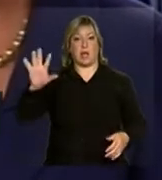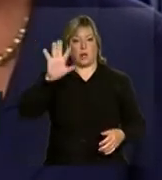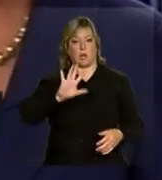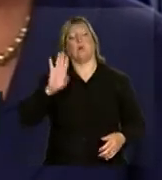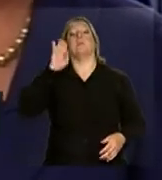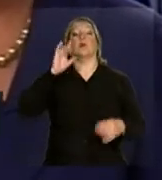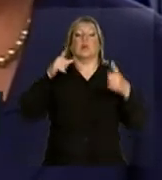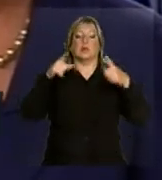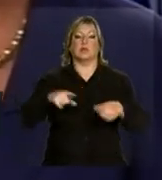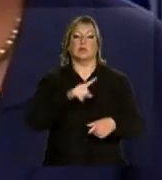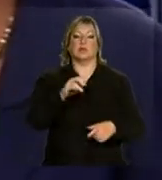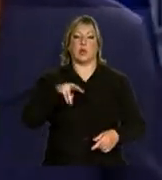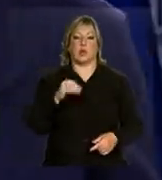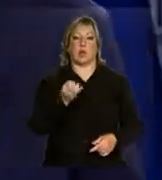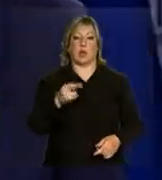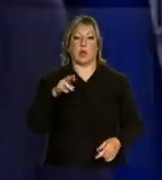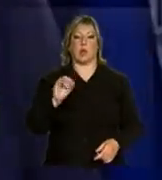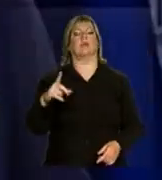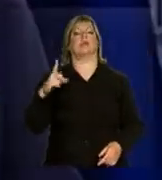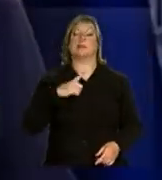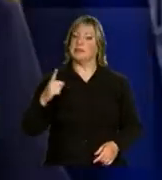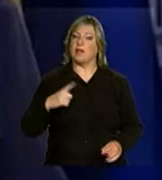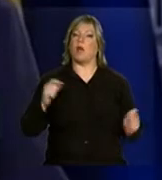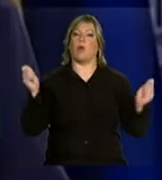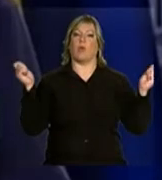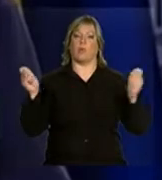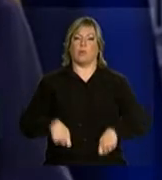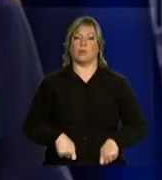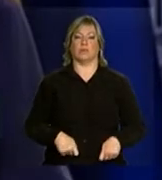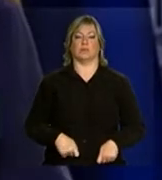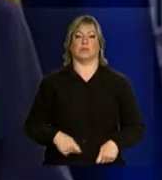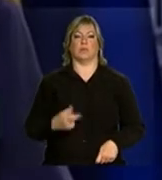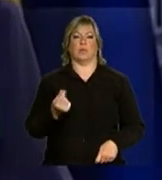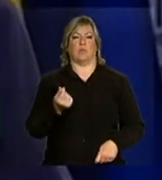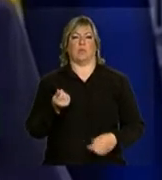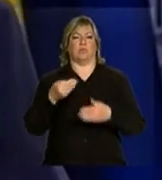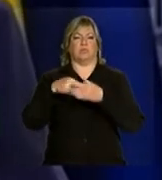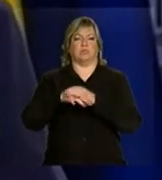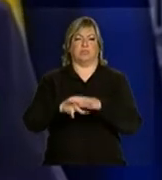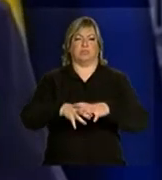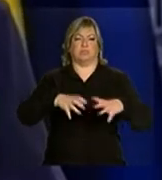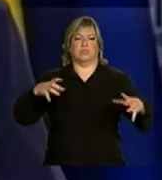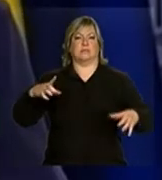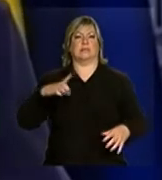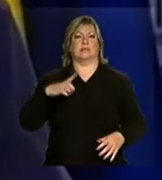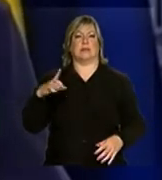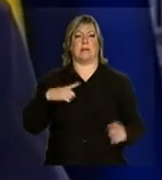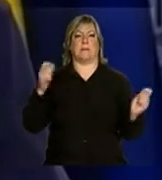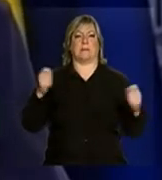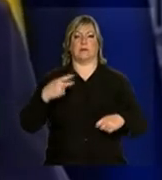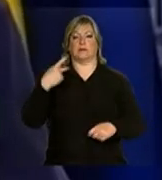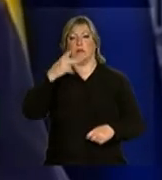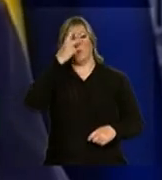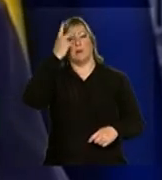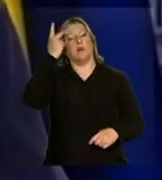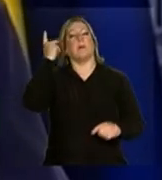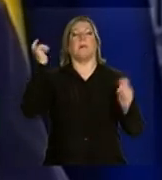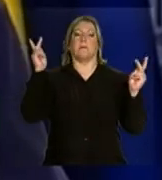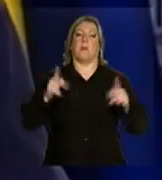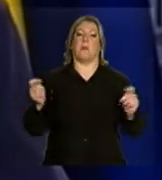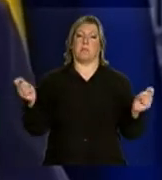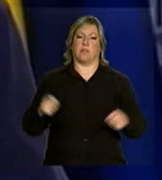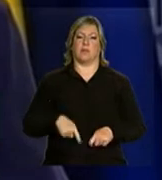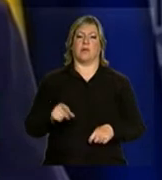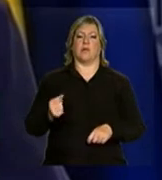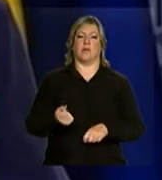euro, tem todas as condições, pela riqueza acumulada e por todo o potencial dos seus povos, de sair dessa